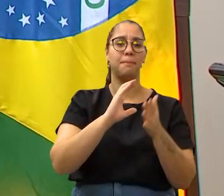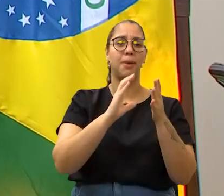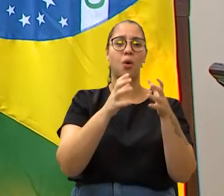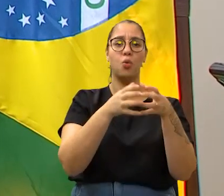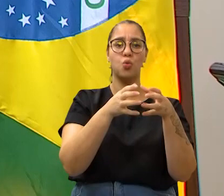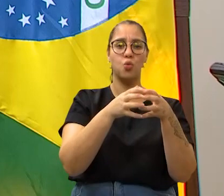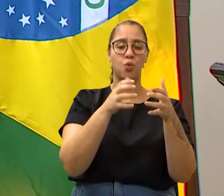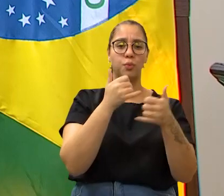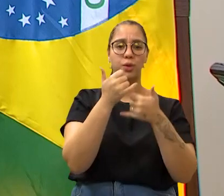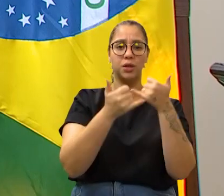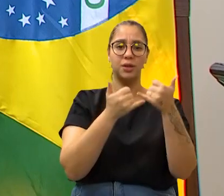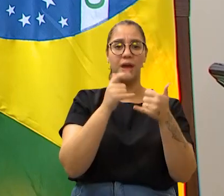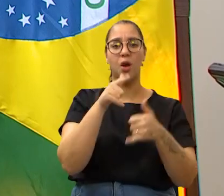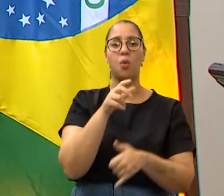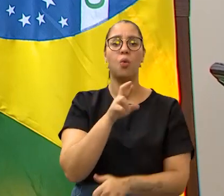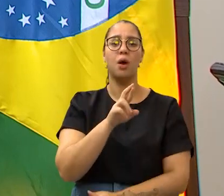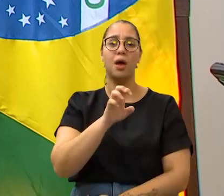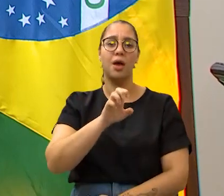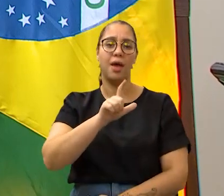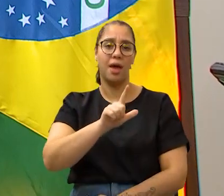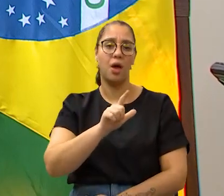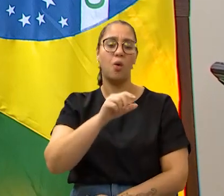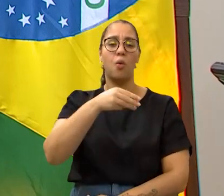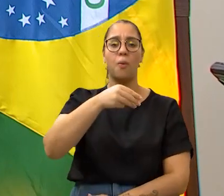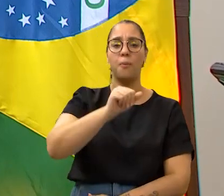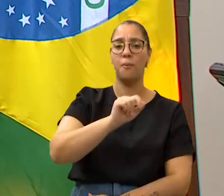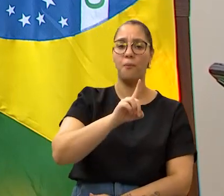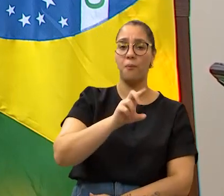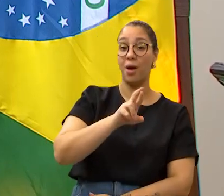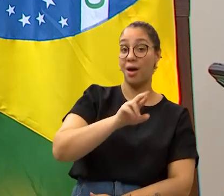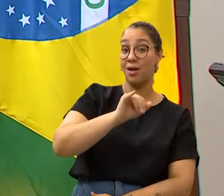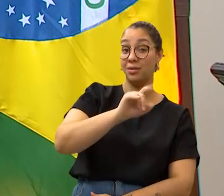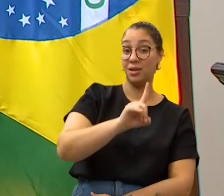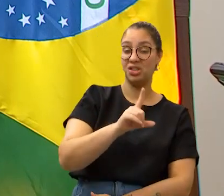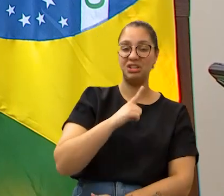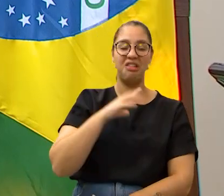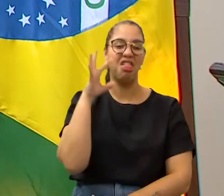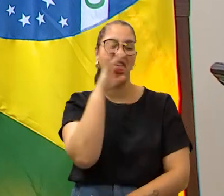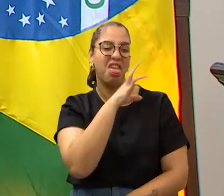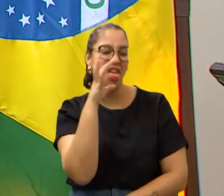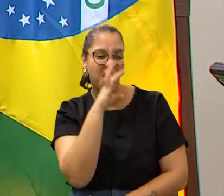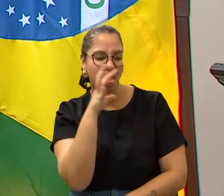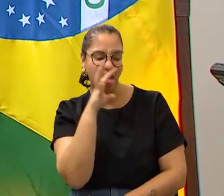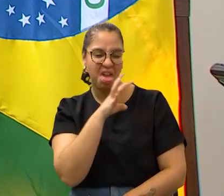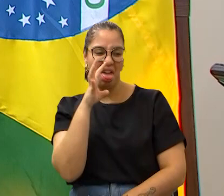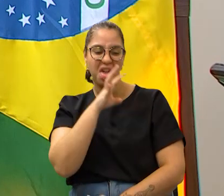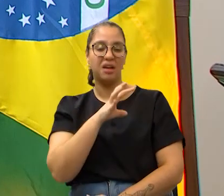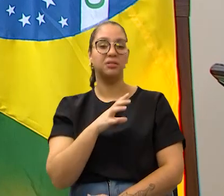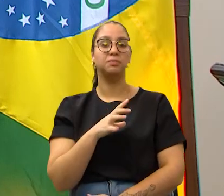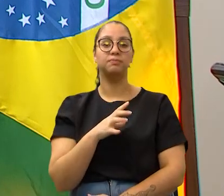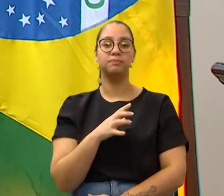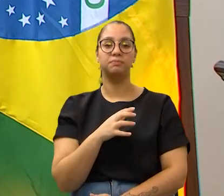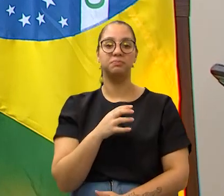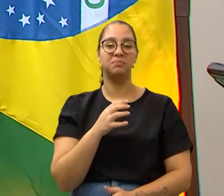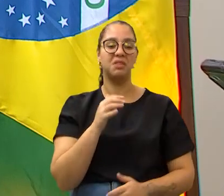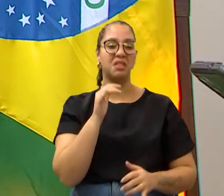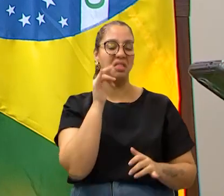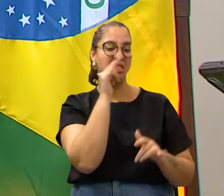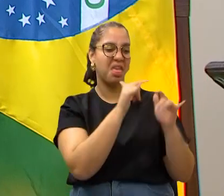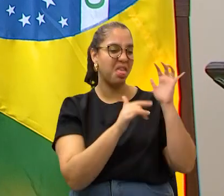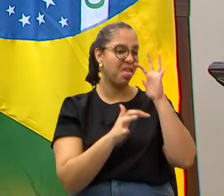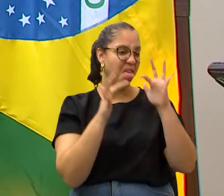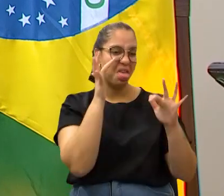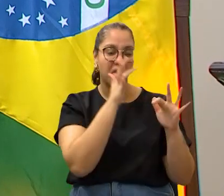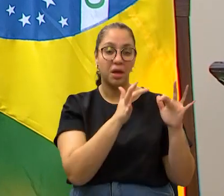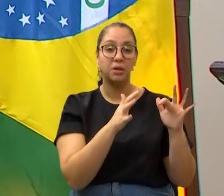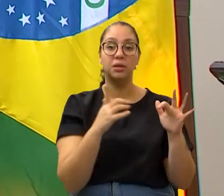Madrid, ele foi vítima, né, de ataques racistas, ofensas inadmissíveis. Isso repercutiu